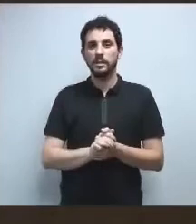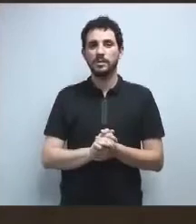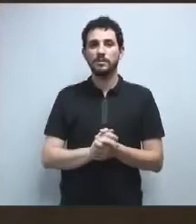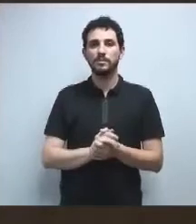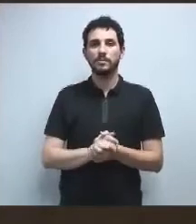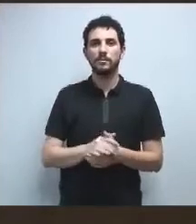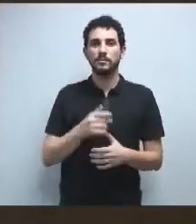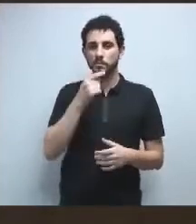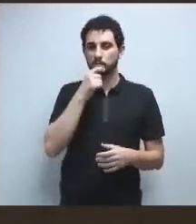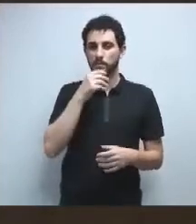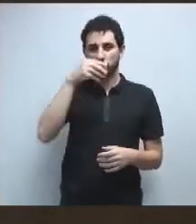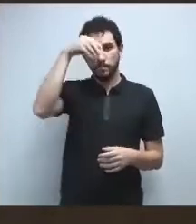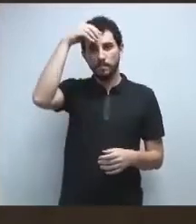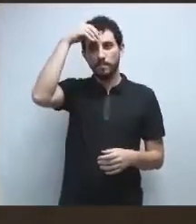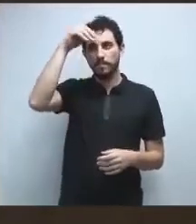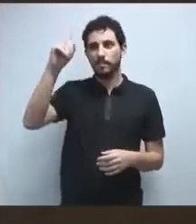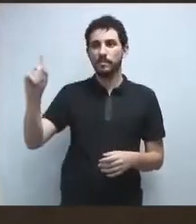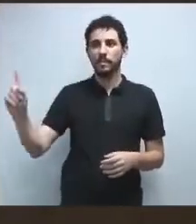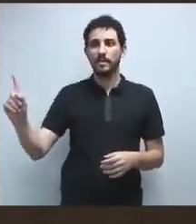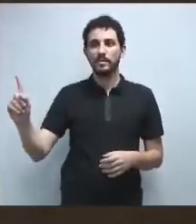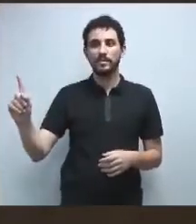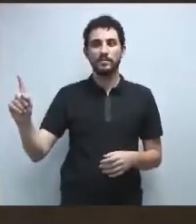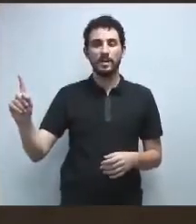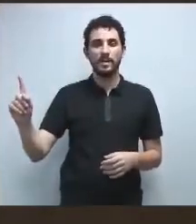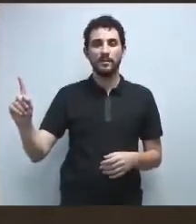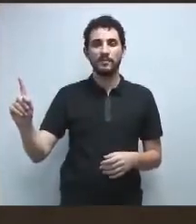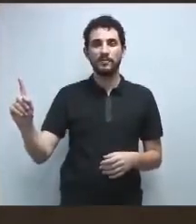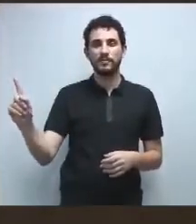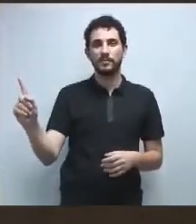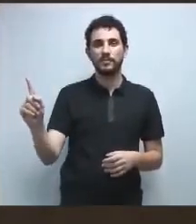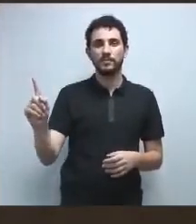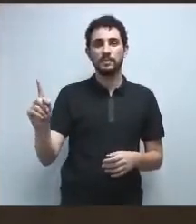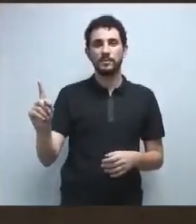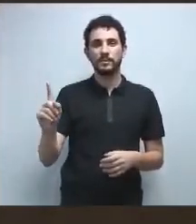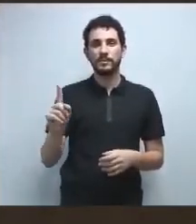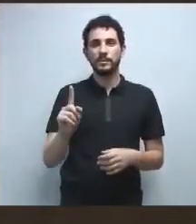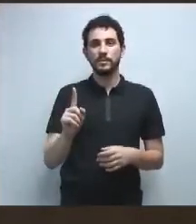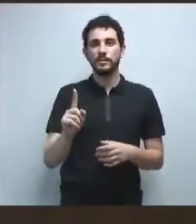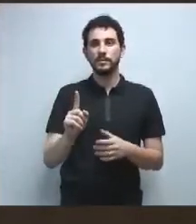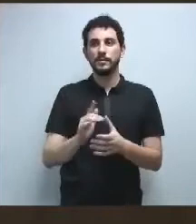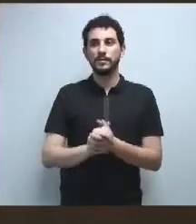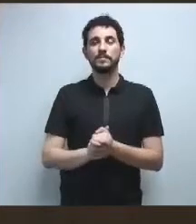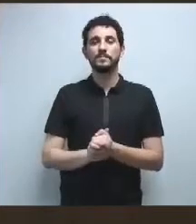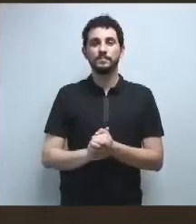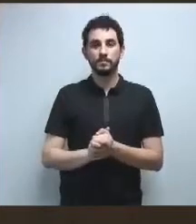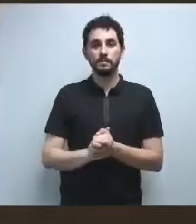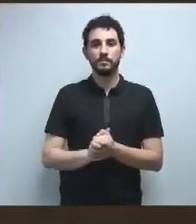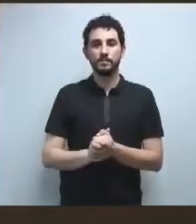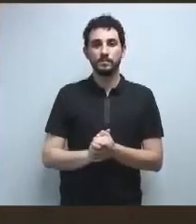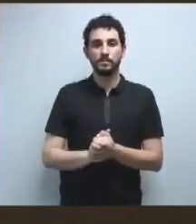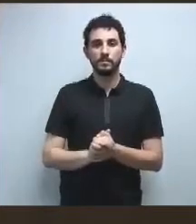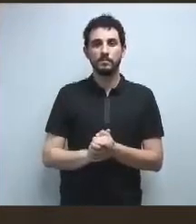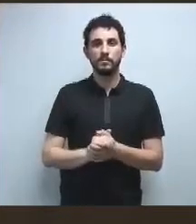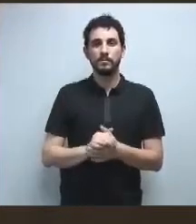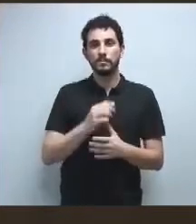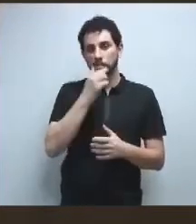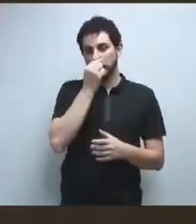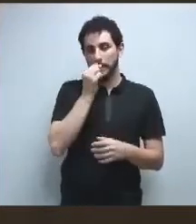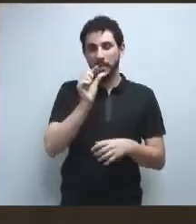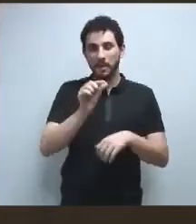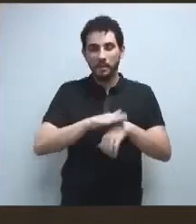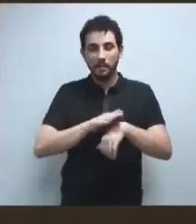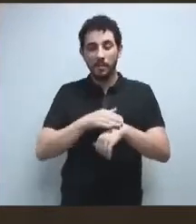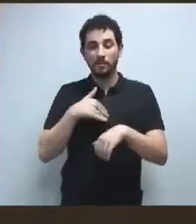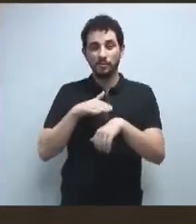saiu do meu escritório voltou a segunda vez daqui a pouco eu escuto ele chamando os